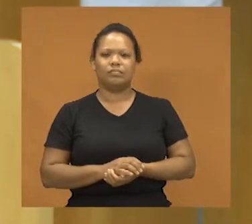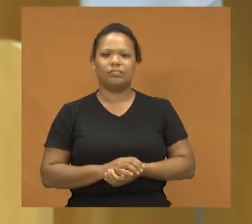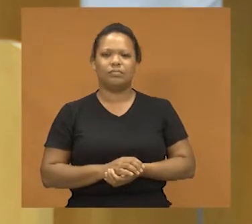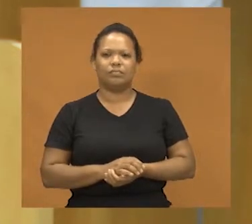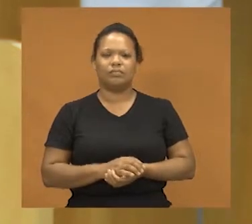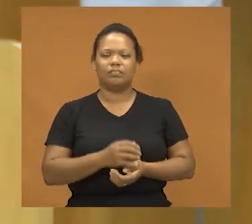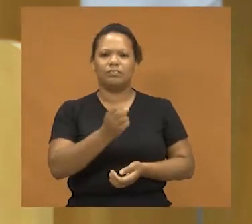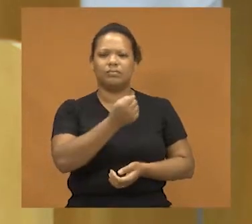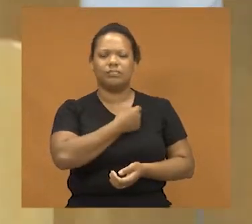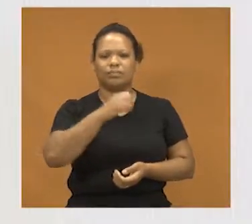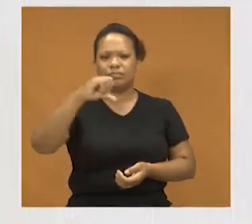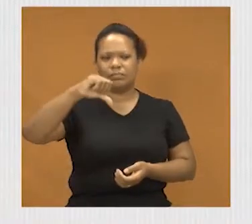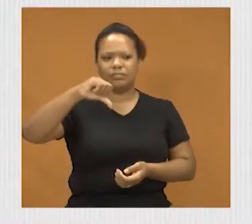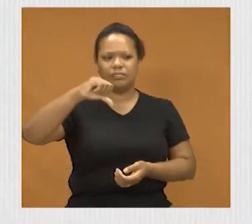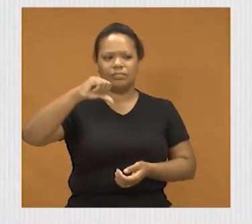no slide número 9,